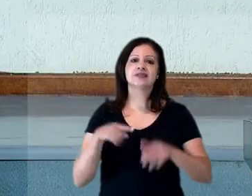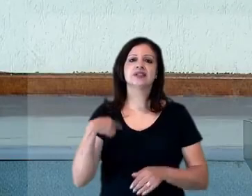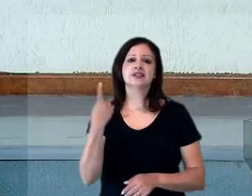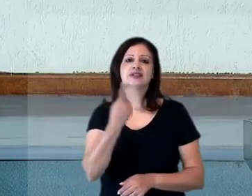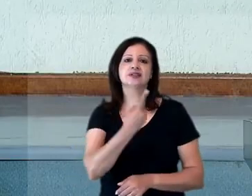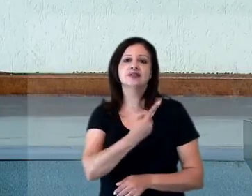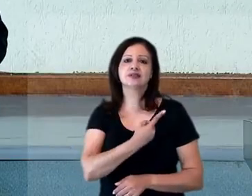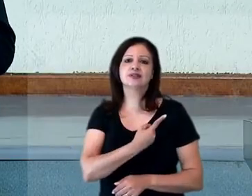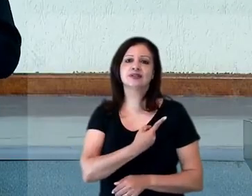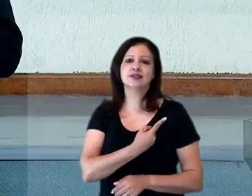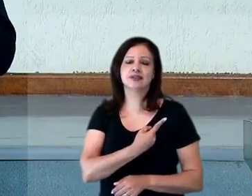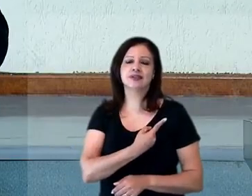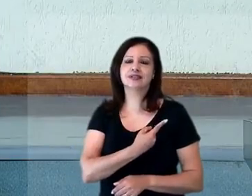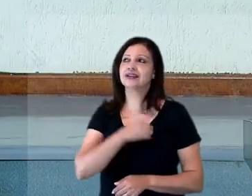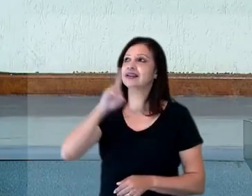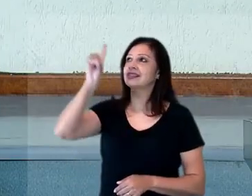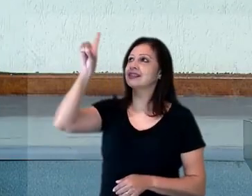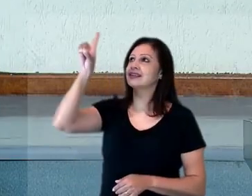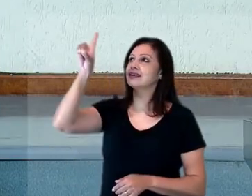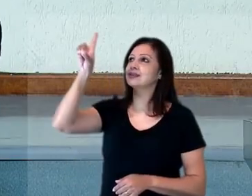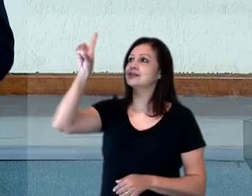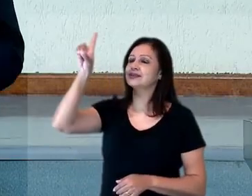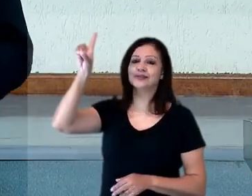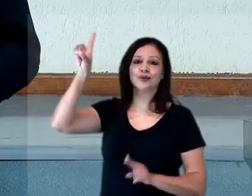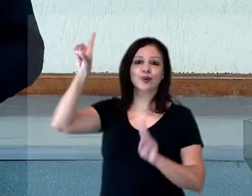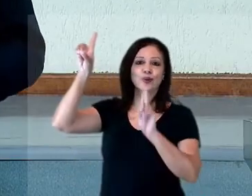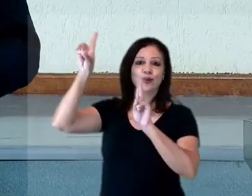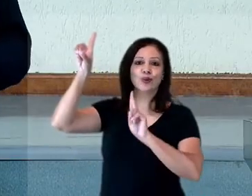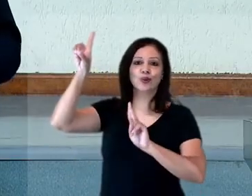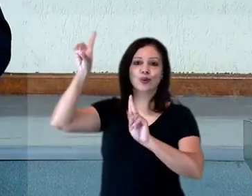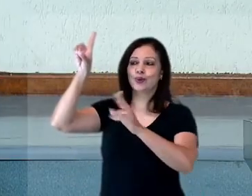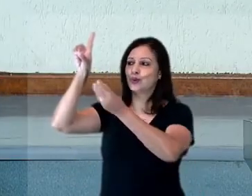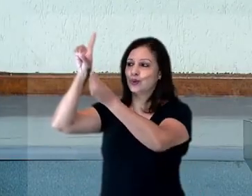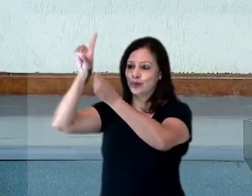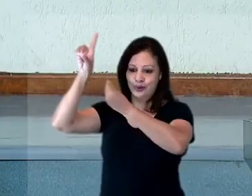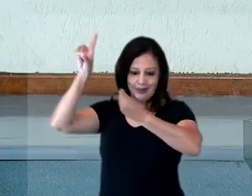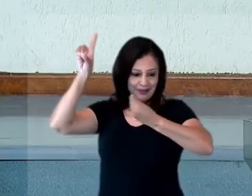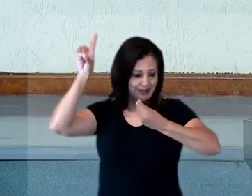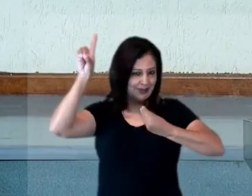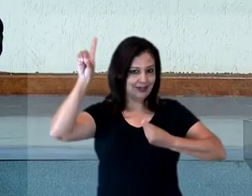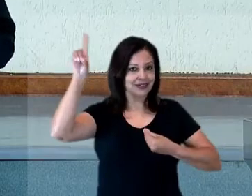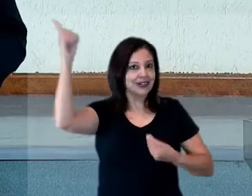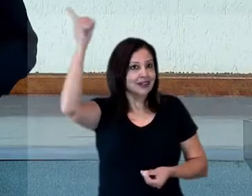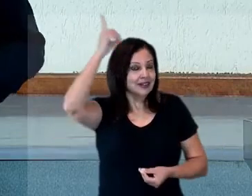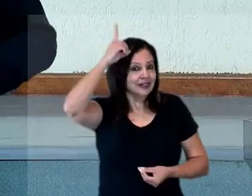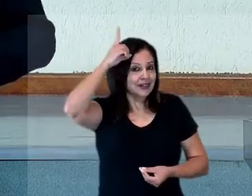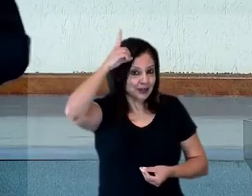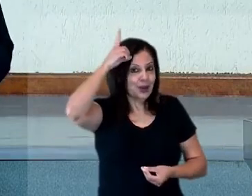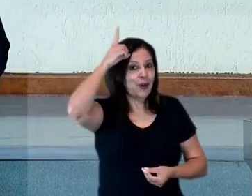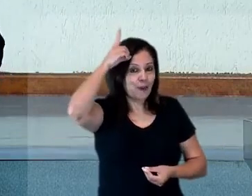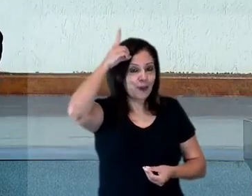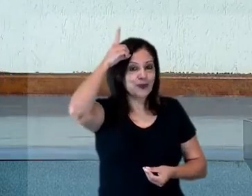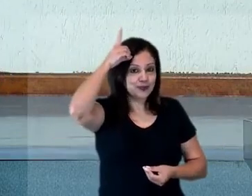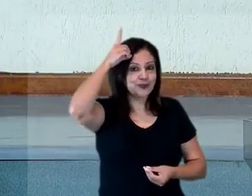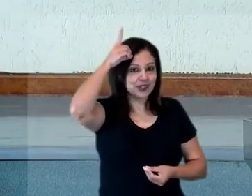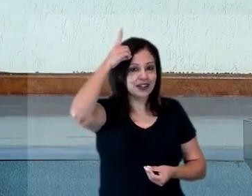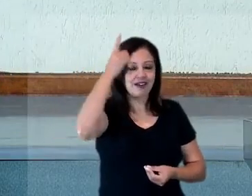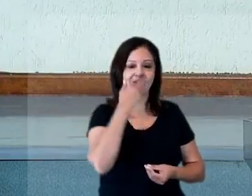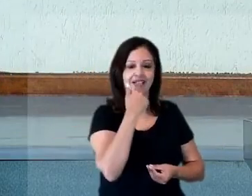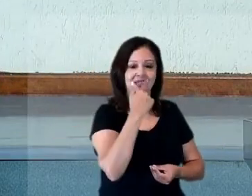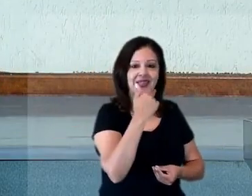bênção. Podemos usufruir dos dons, usar os dons que o Senhor nos deu, falar em